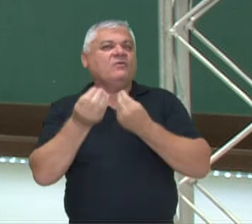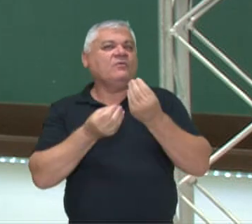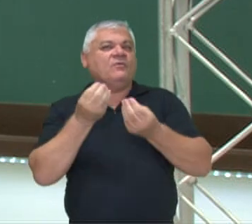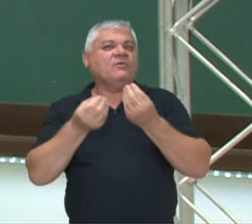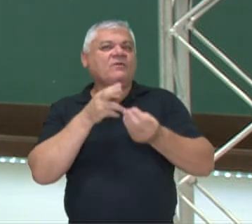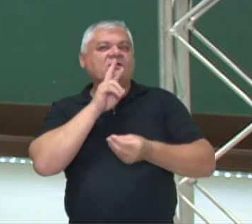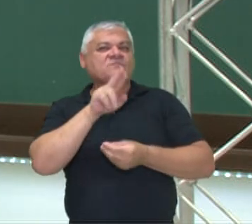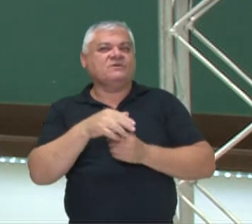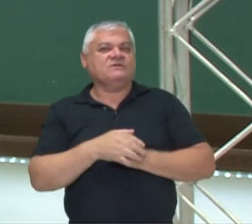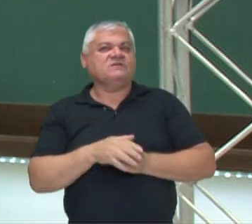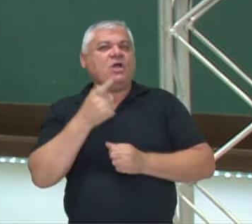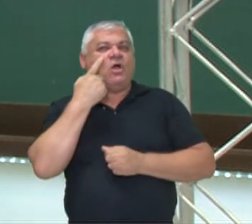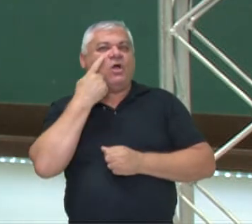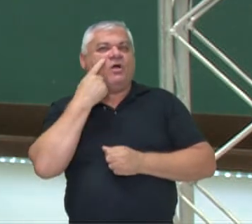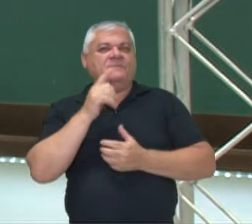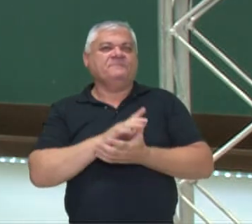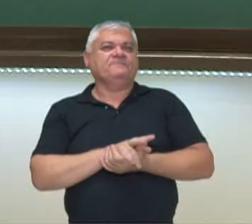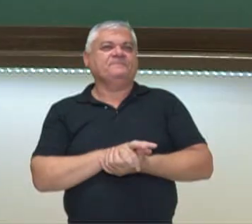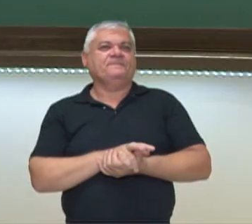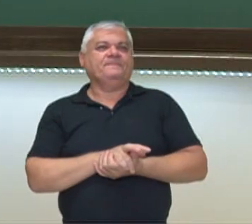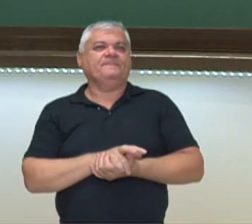resultado? Dá uma olhadinha na tela comigo.